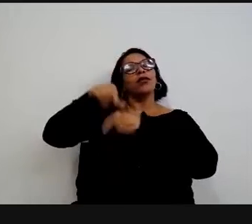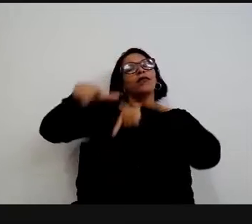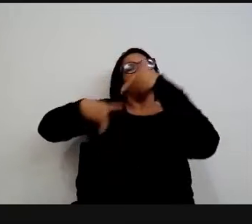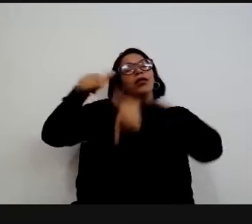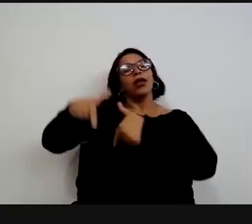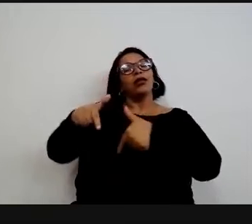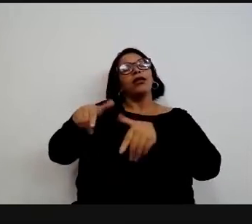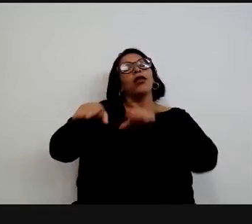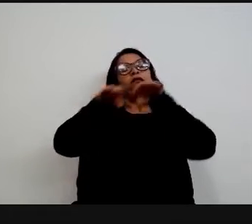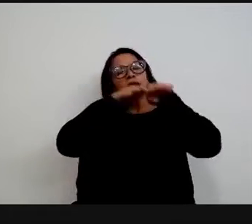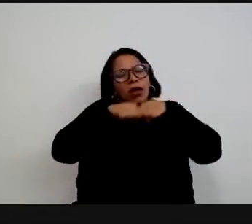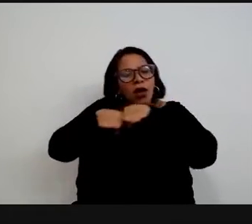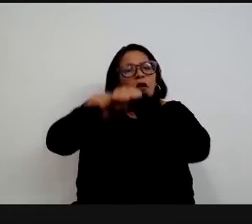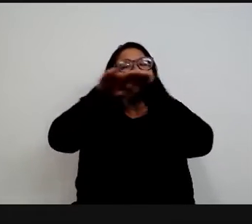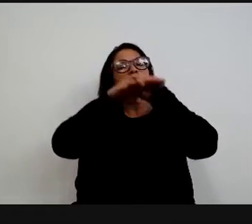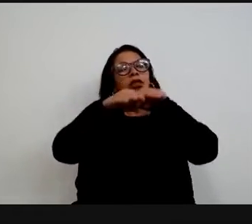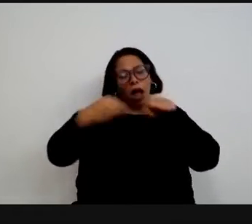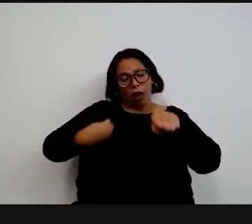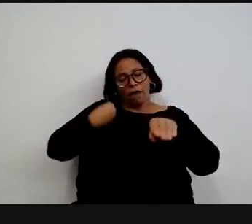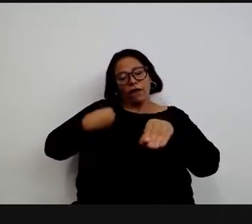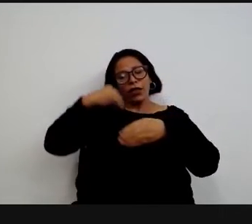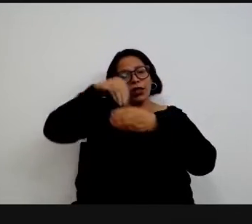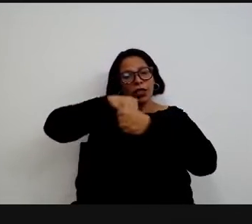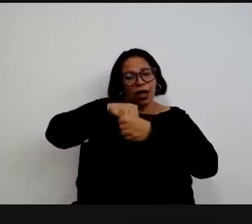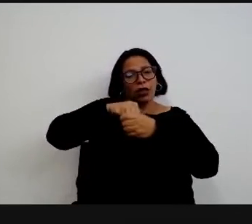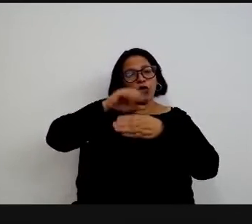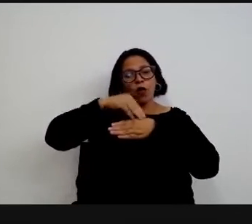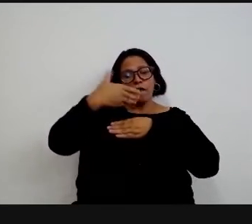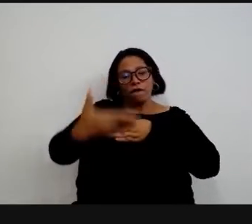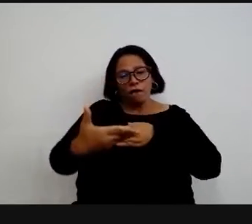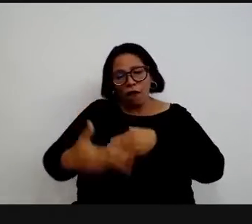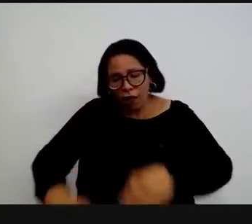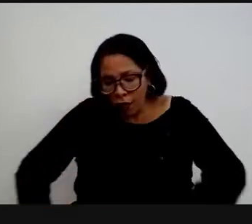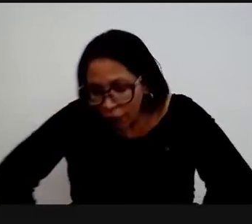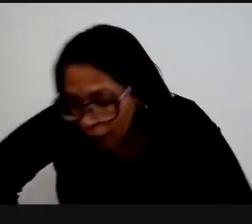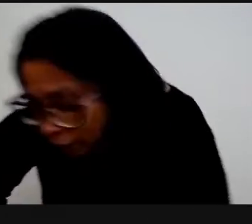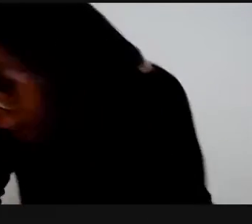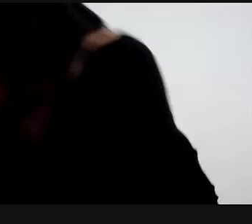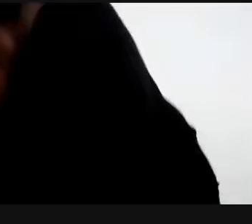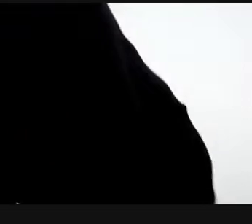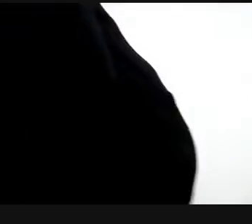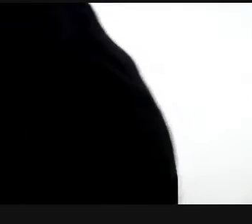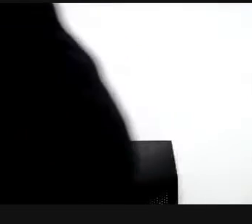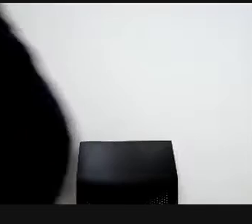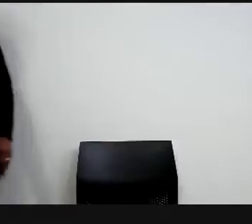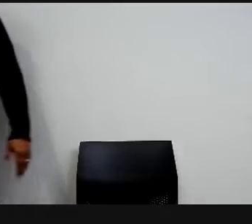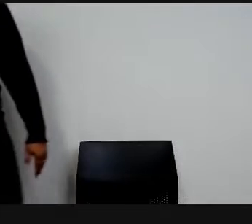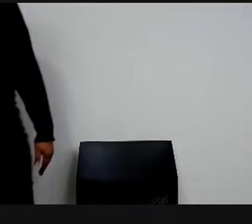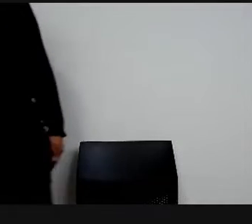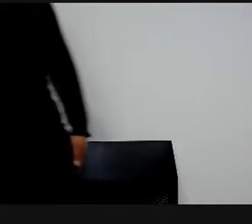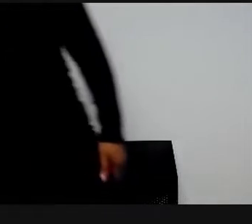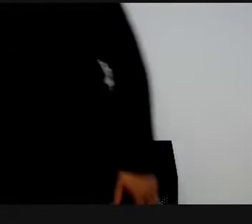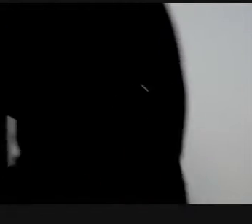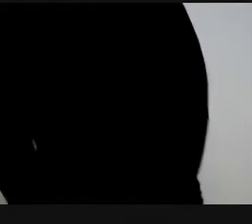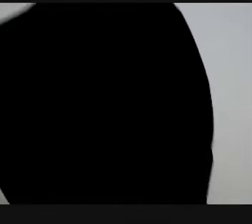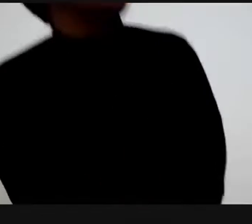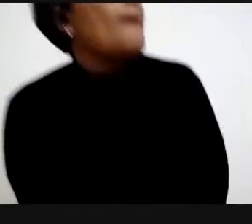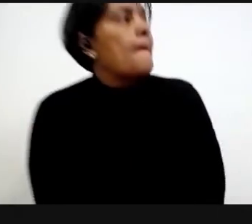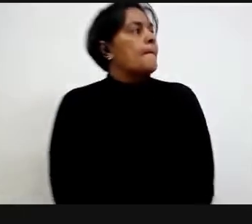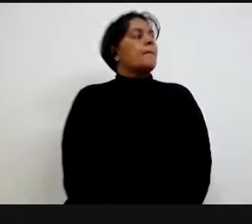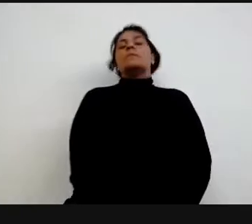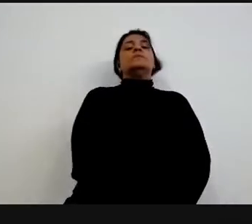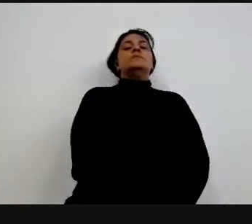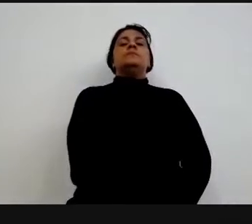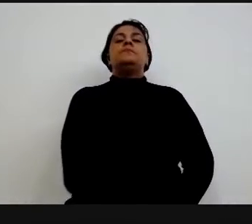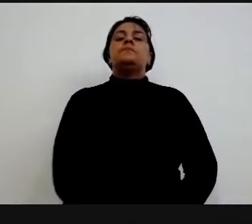equilibrar as nossas necessidades internas com o nosso papel do ponto de vista de extensão, sempre explorando